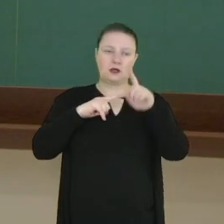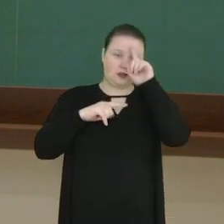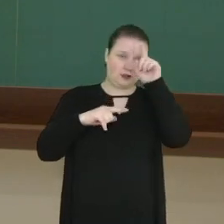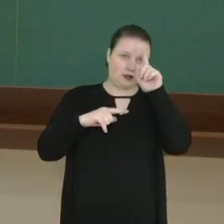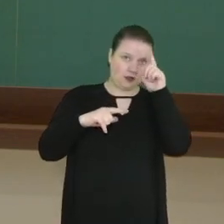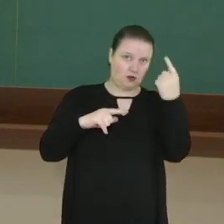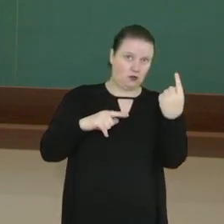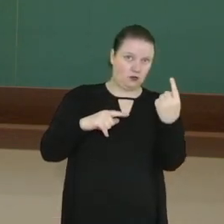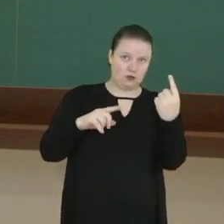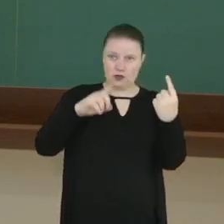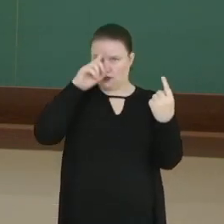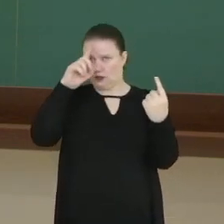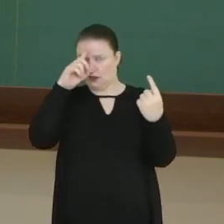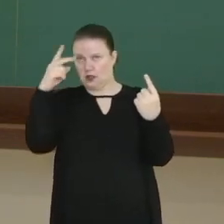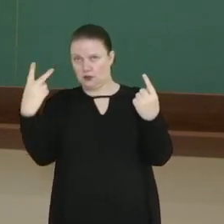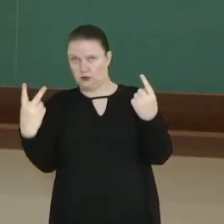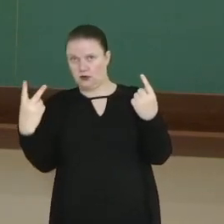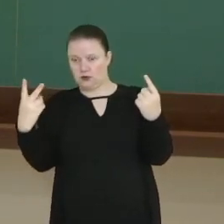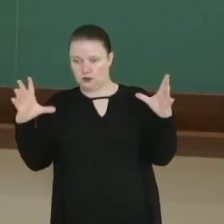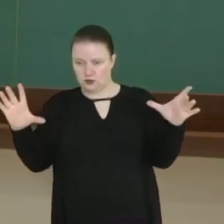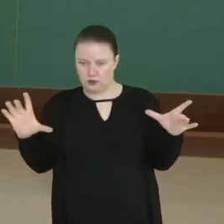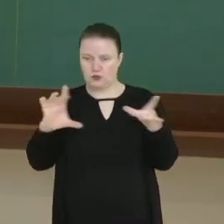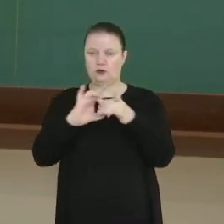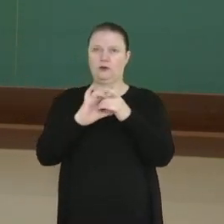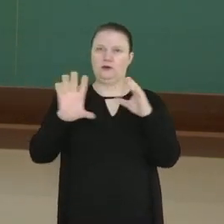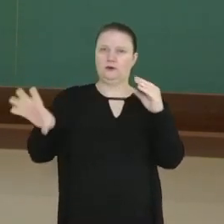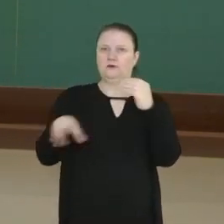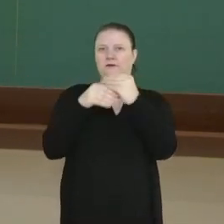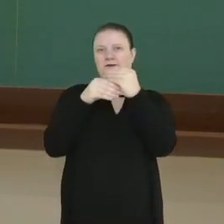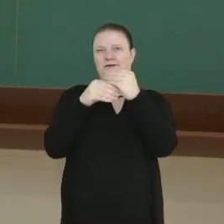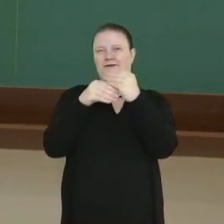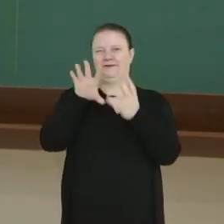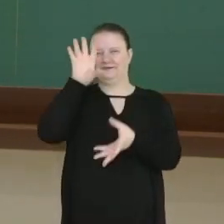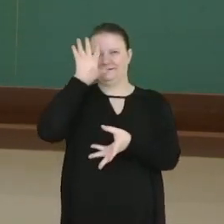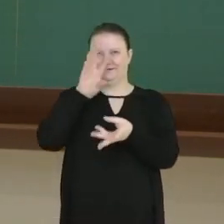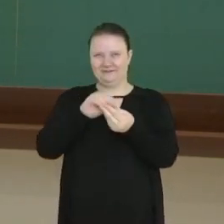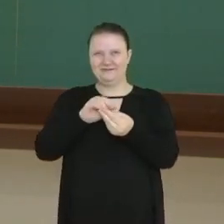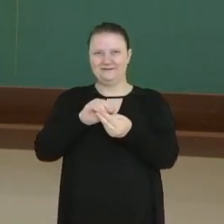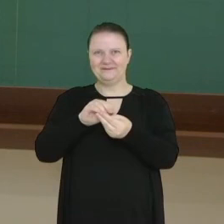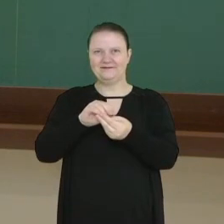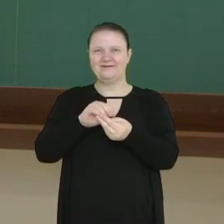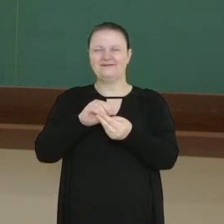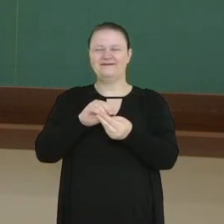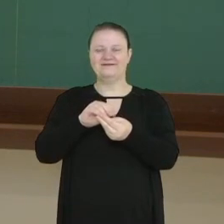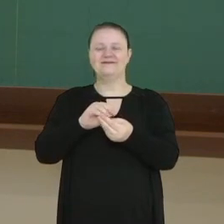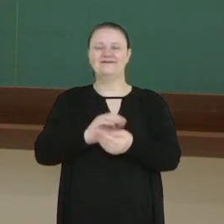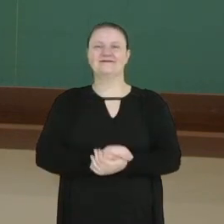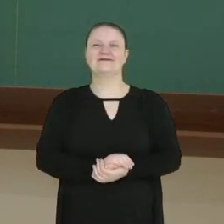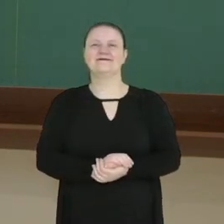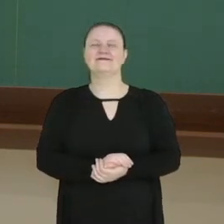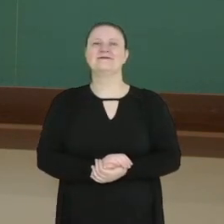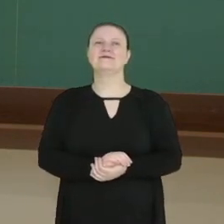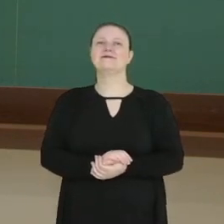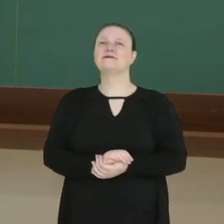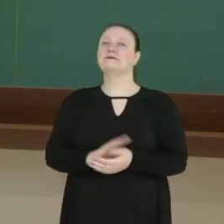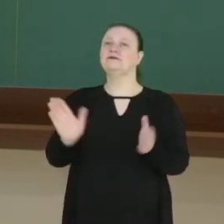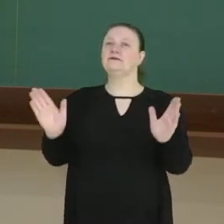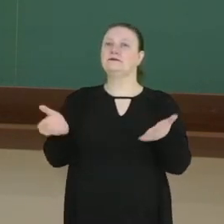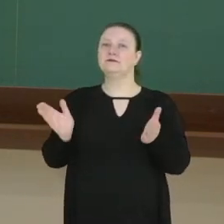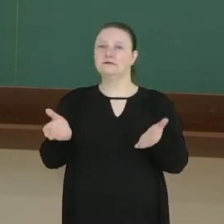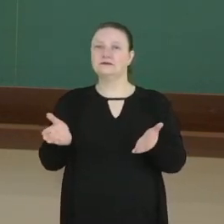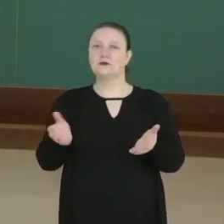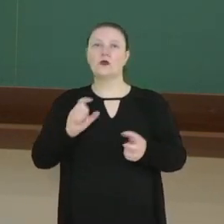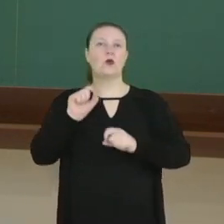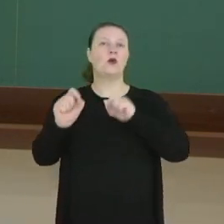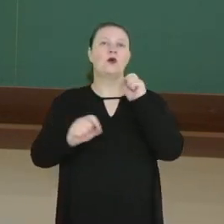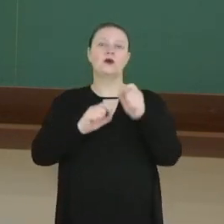duas orações aqui apresentadas. Beleza? Compreendeu? Espero que sim. Beleza? Então vamos conferir então o que